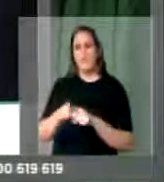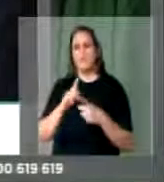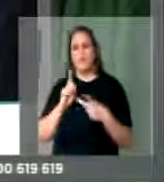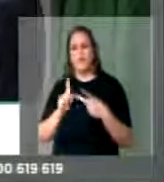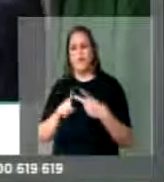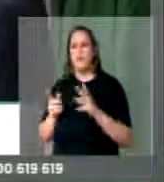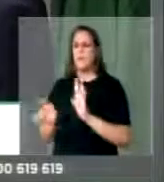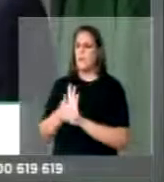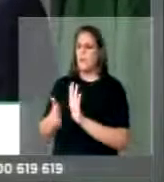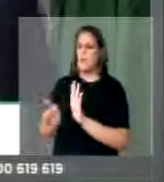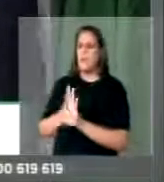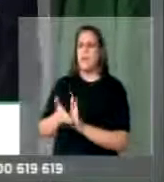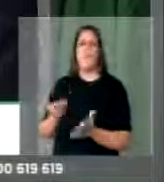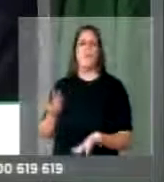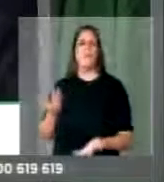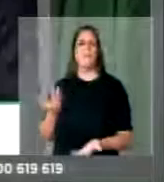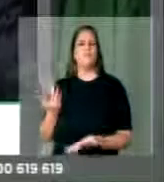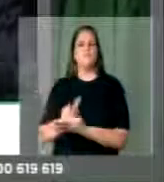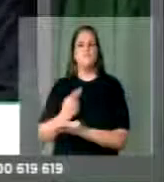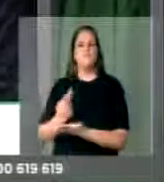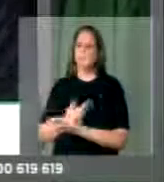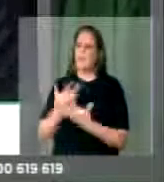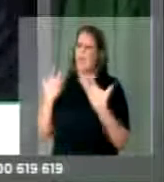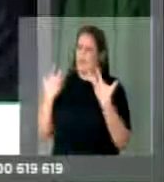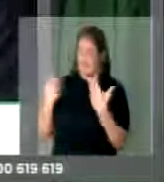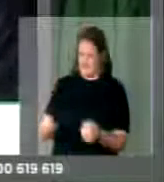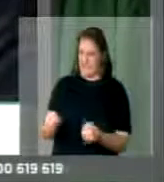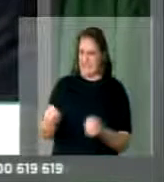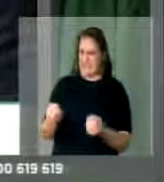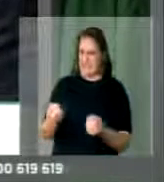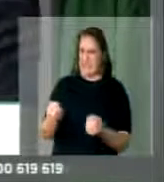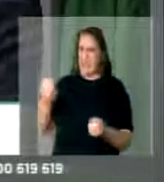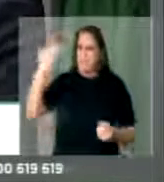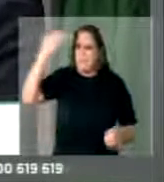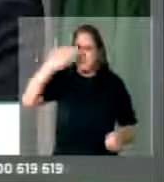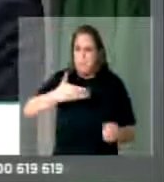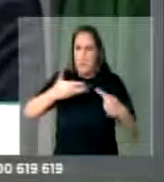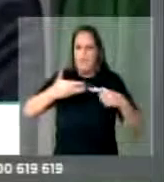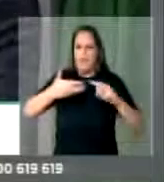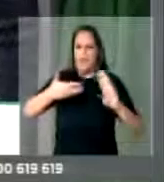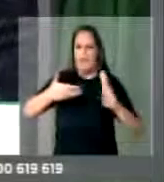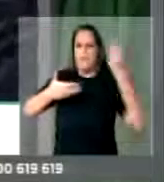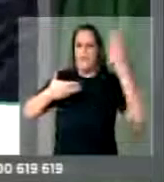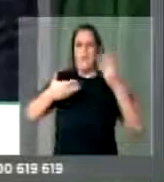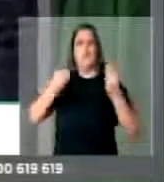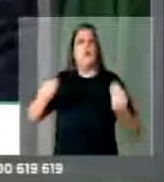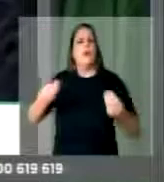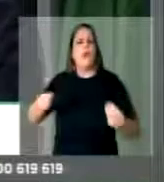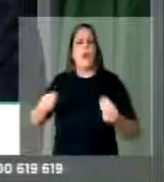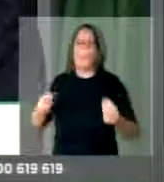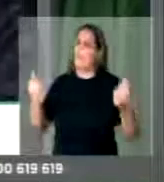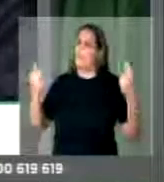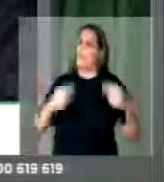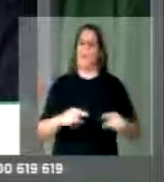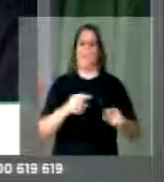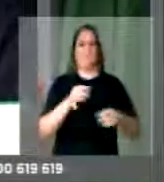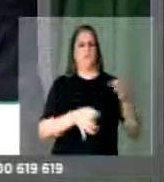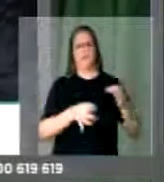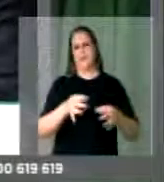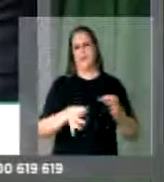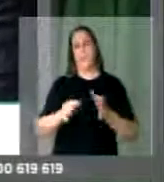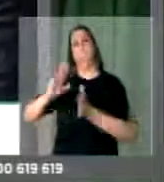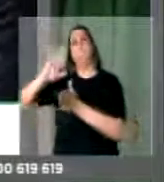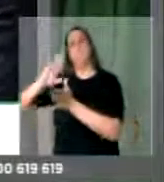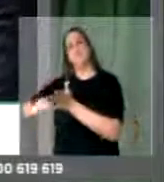proposta de aceitar provas ilícitas, que era algo completamente contra o senso jurídico.